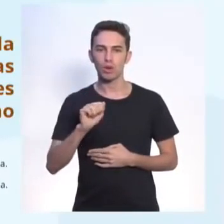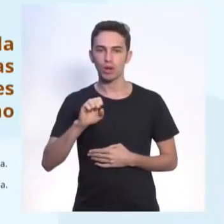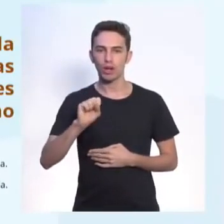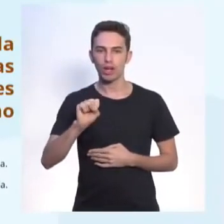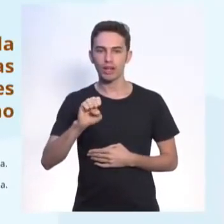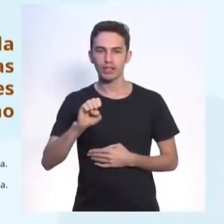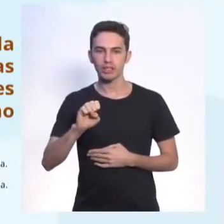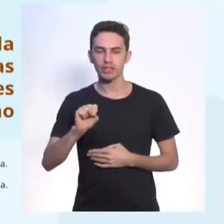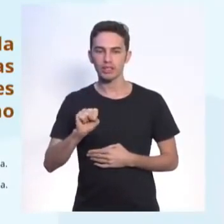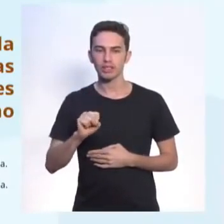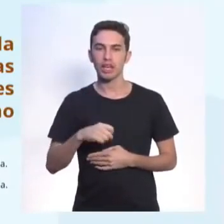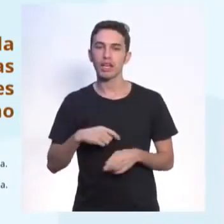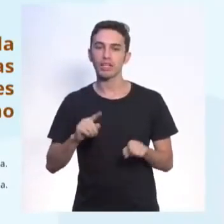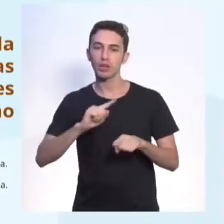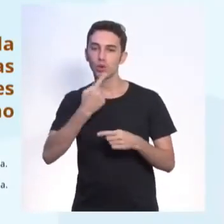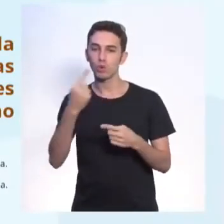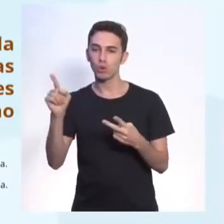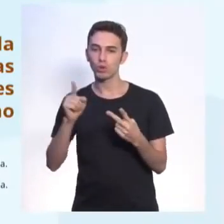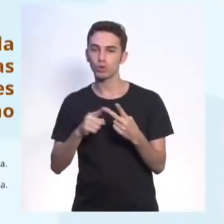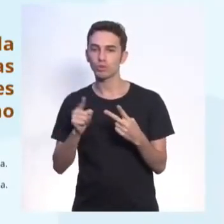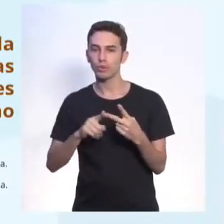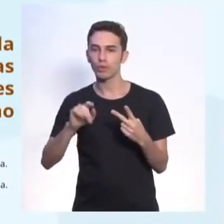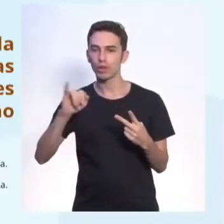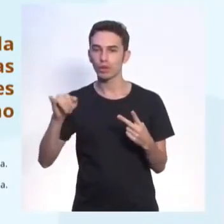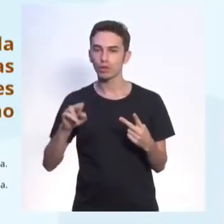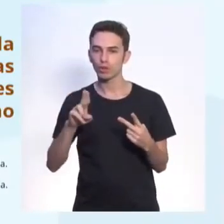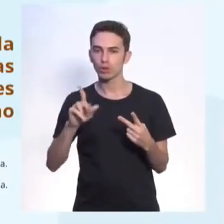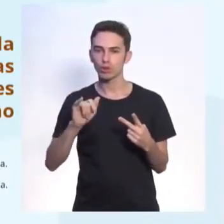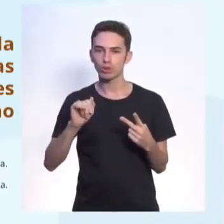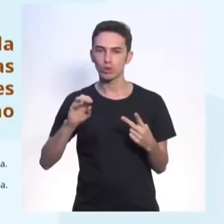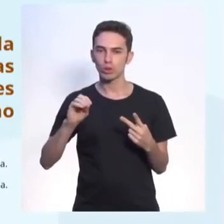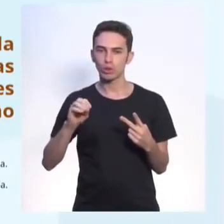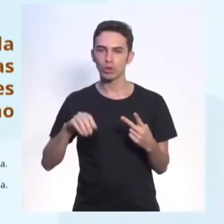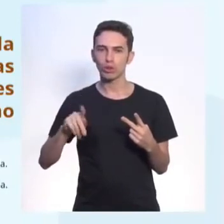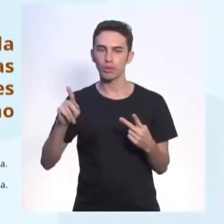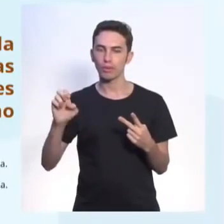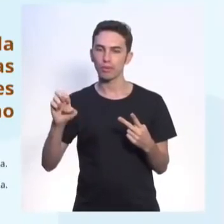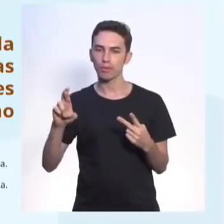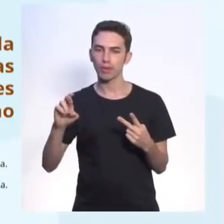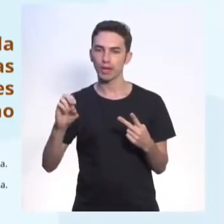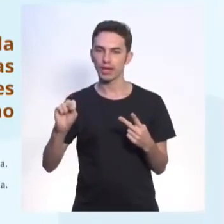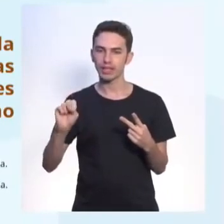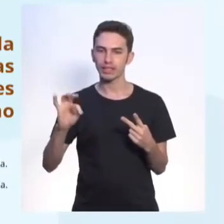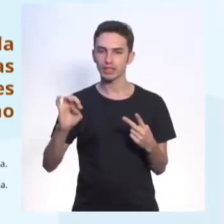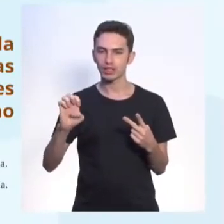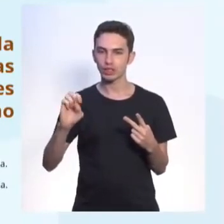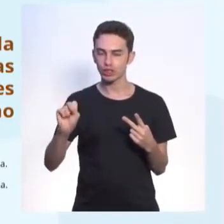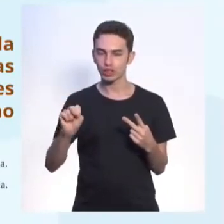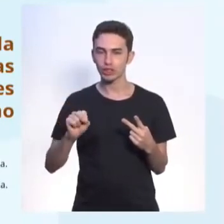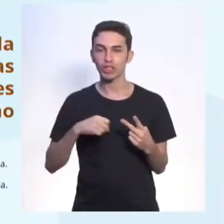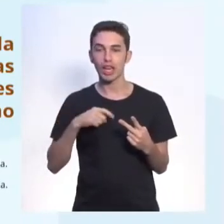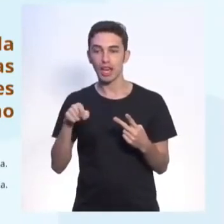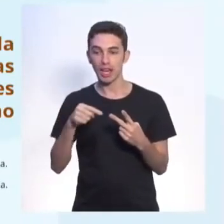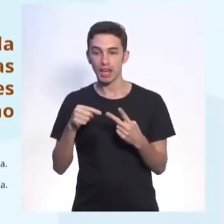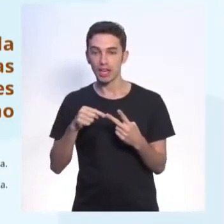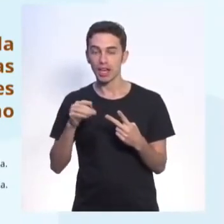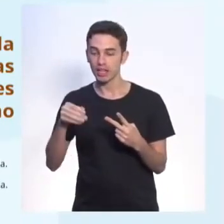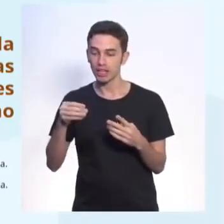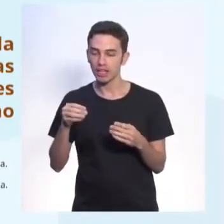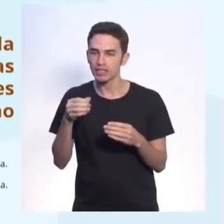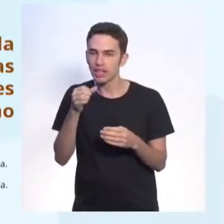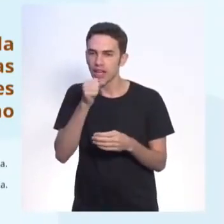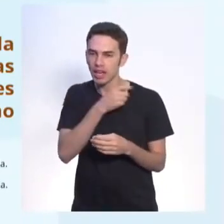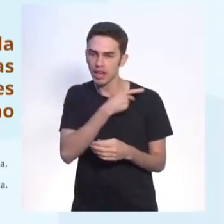que é o Júlio Prestes. O Júlio Prestes, ele vai se inserir dentro desse contexto da República Velha